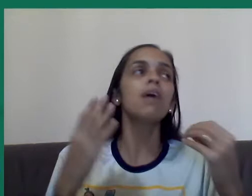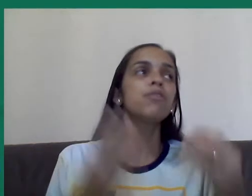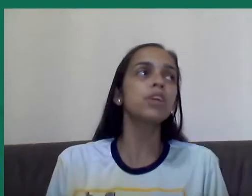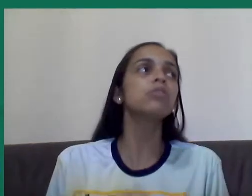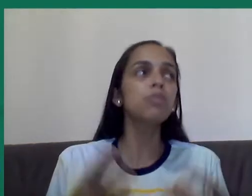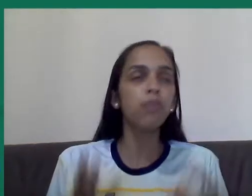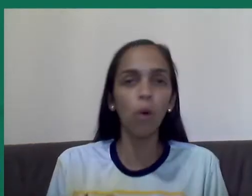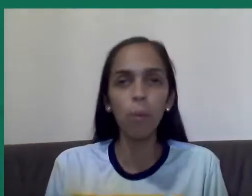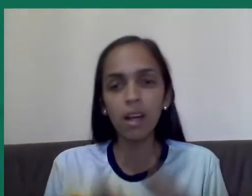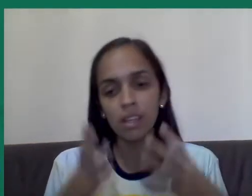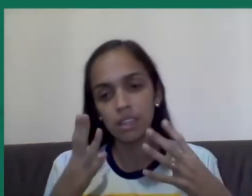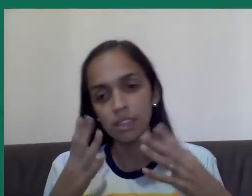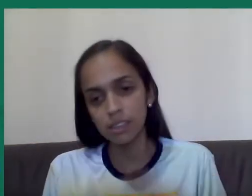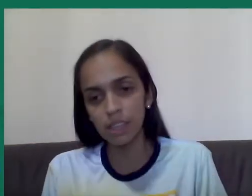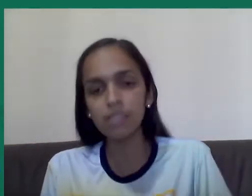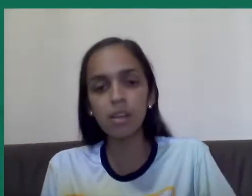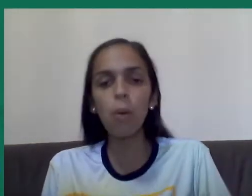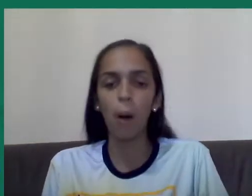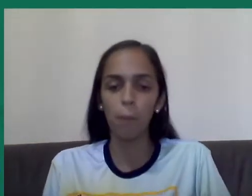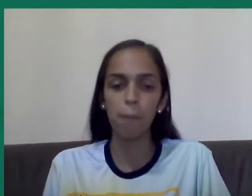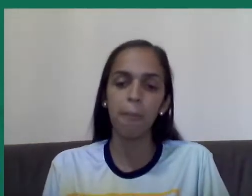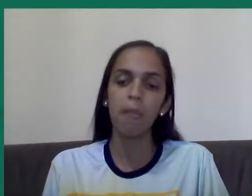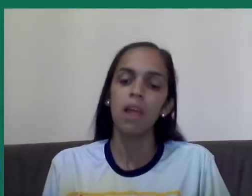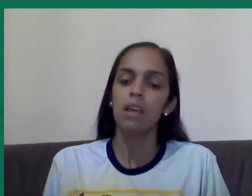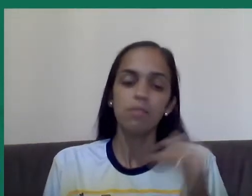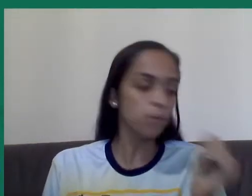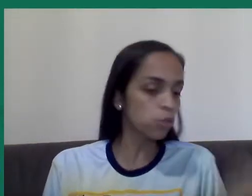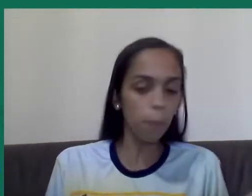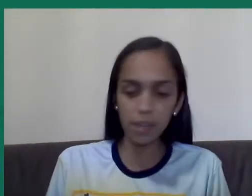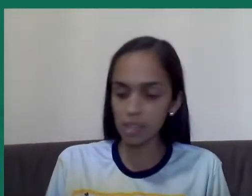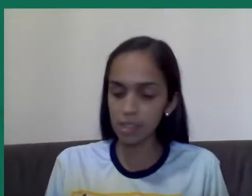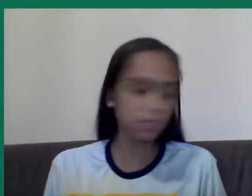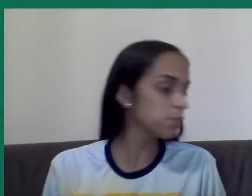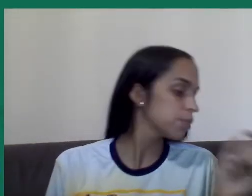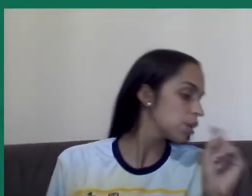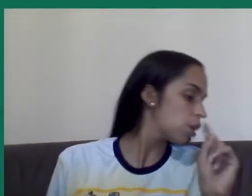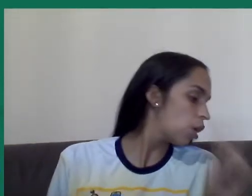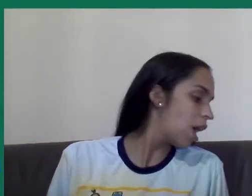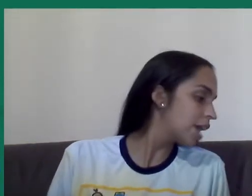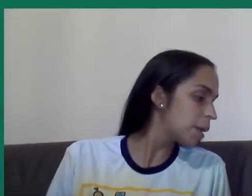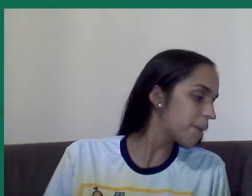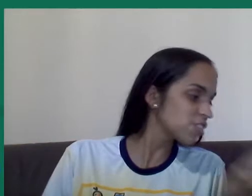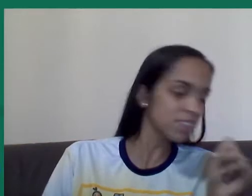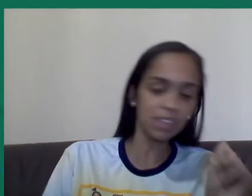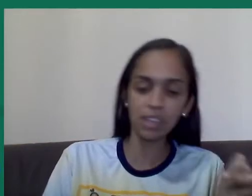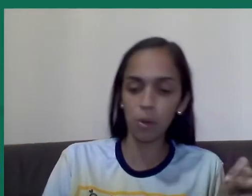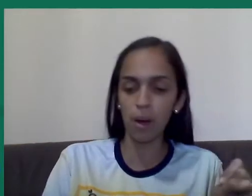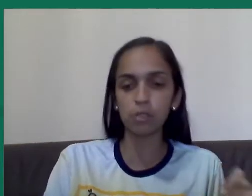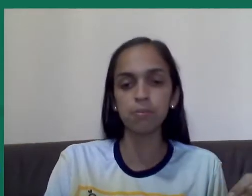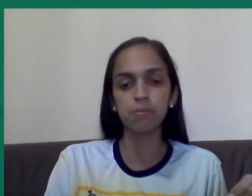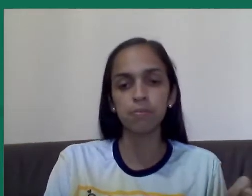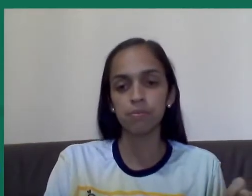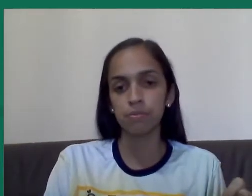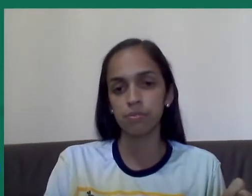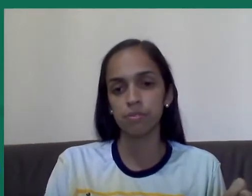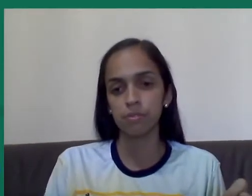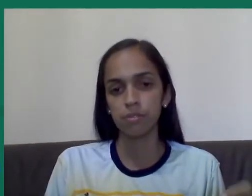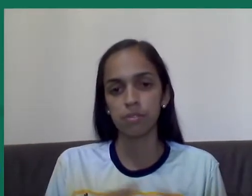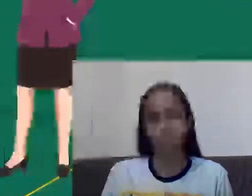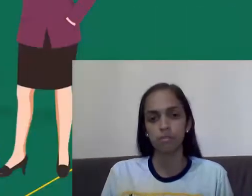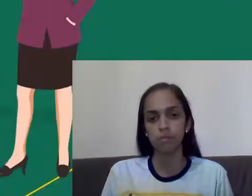aqui é feito de forma desigual. Vamos compreender isso. Aí na página 74,